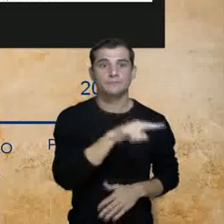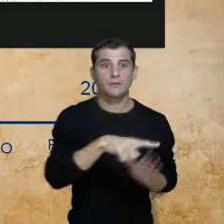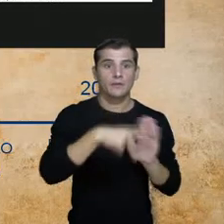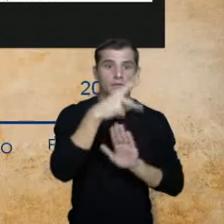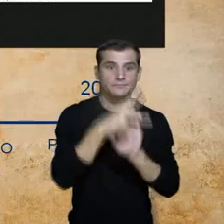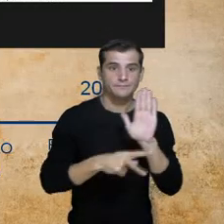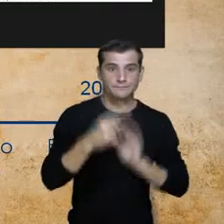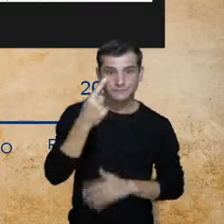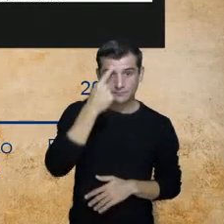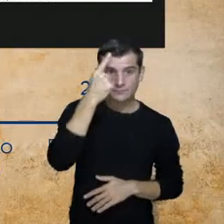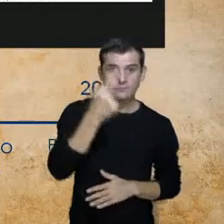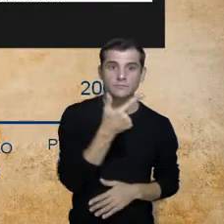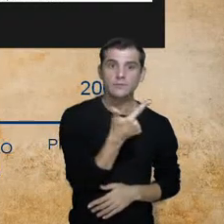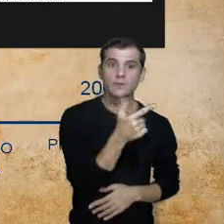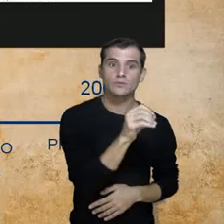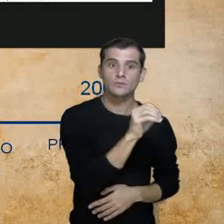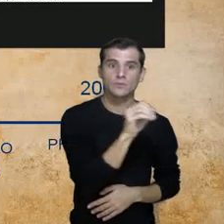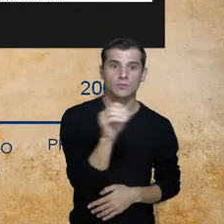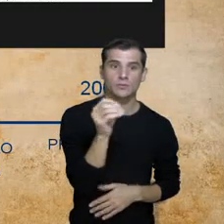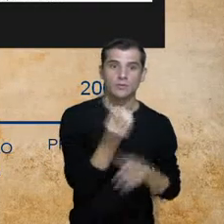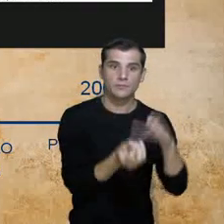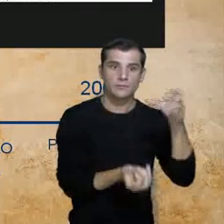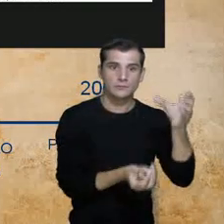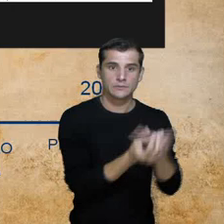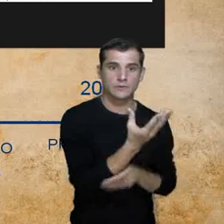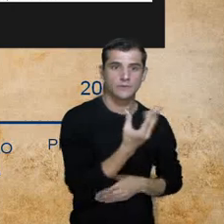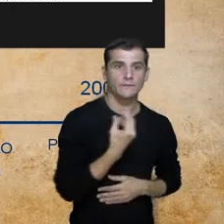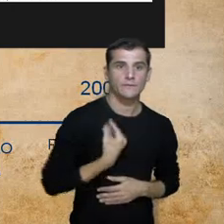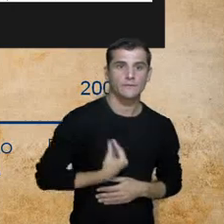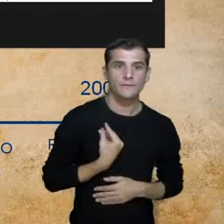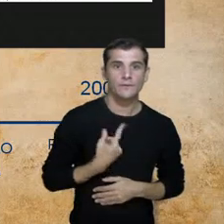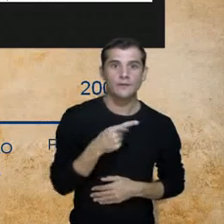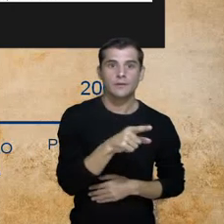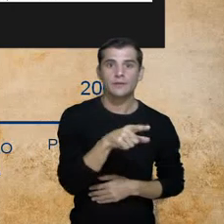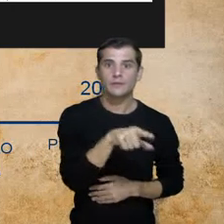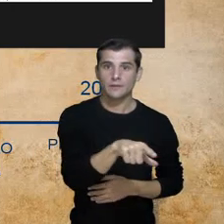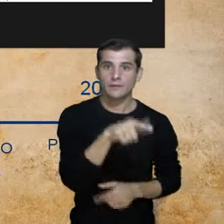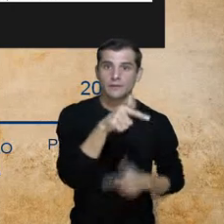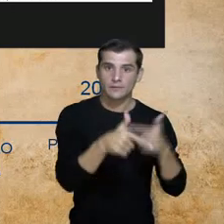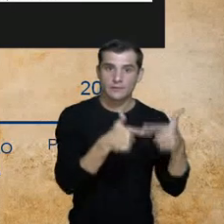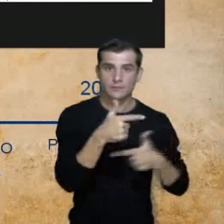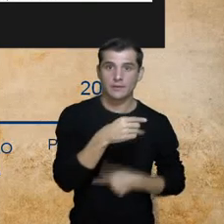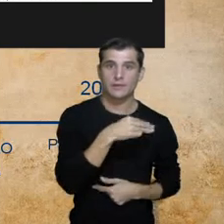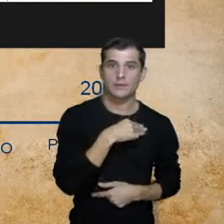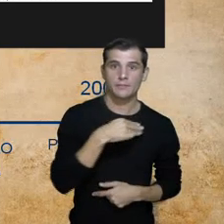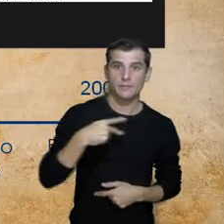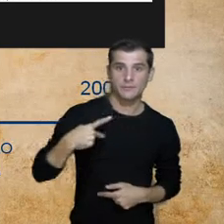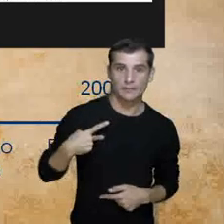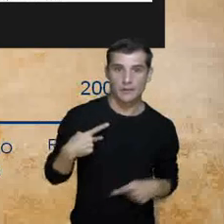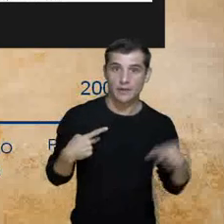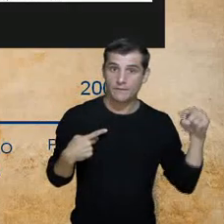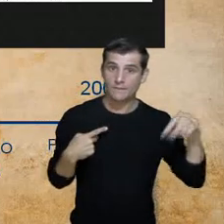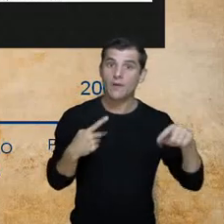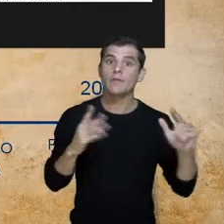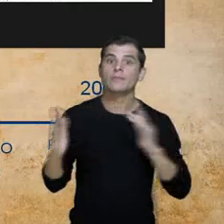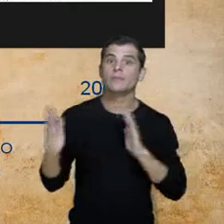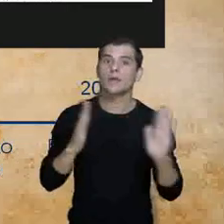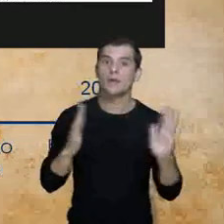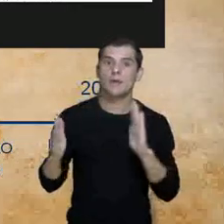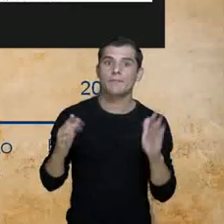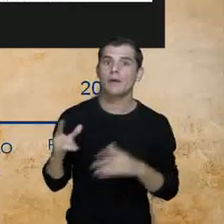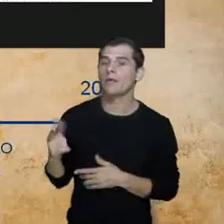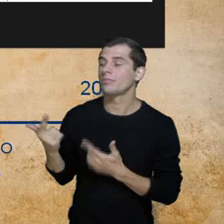fizemos 2002 Eu quase fui expulso do Ministério Público figurativamente falando uma época que ninguém ia às ruas Comandante de